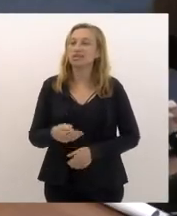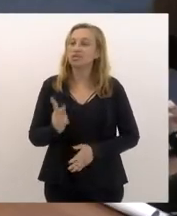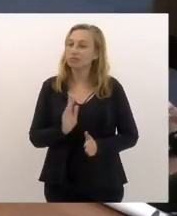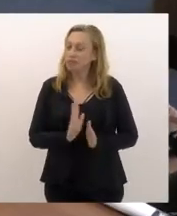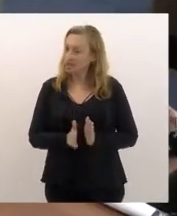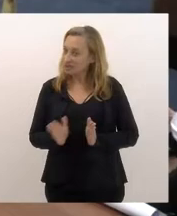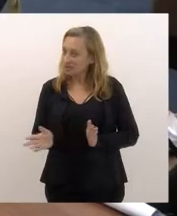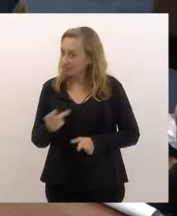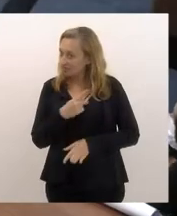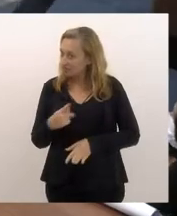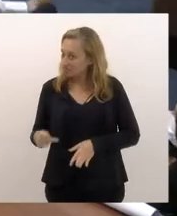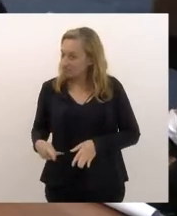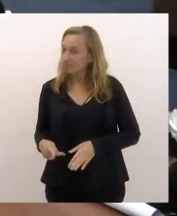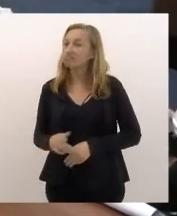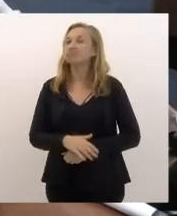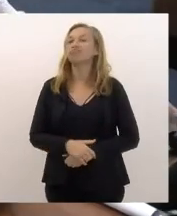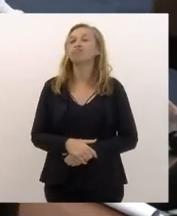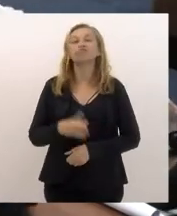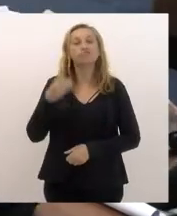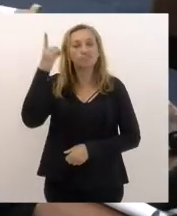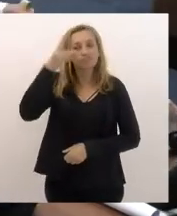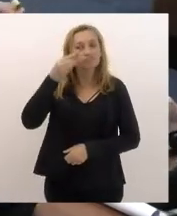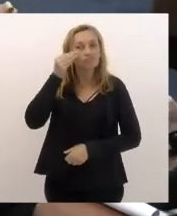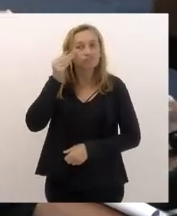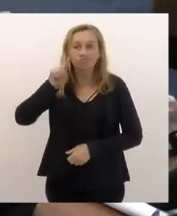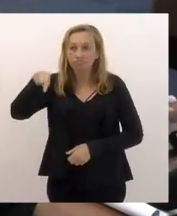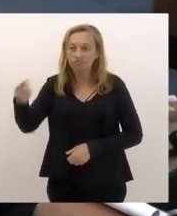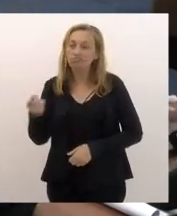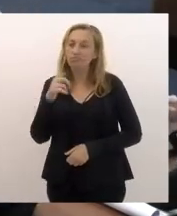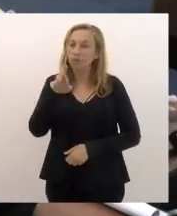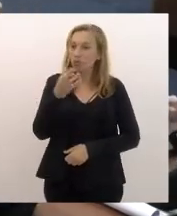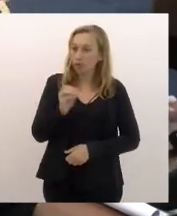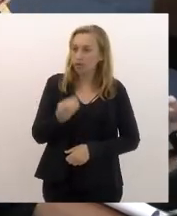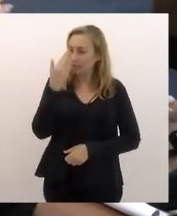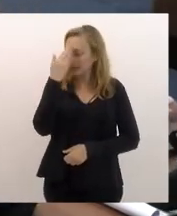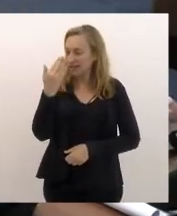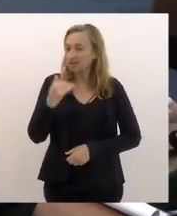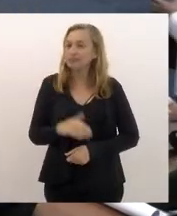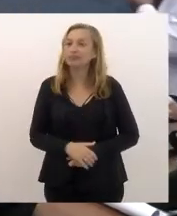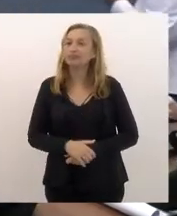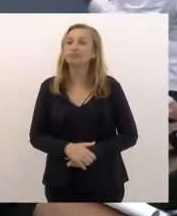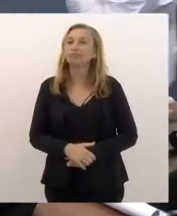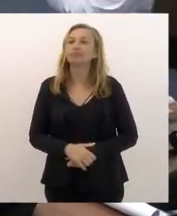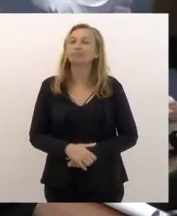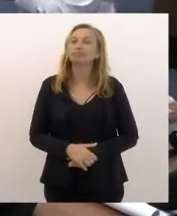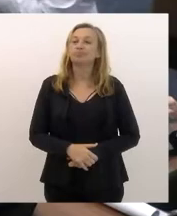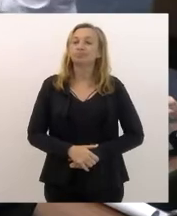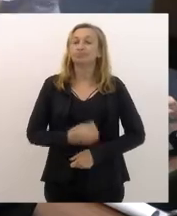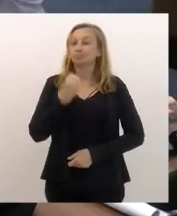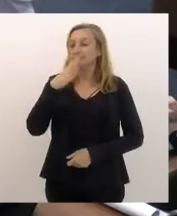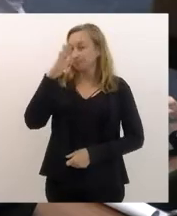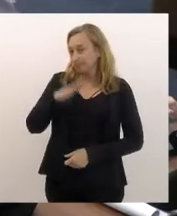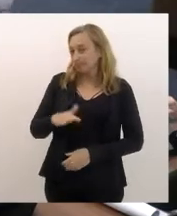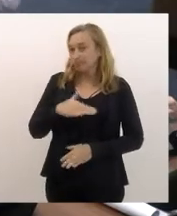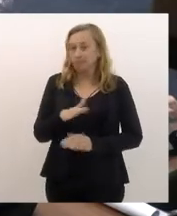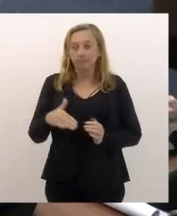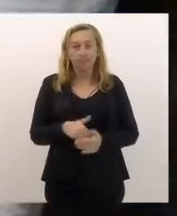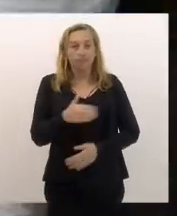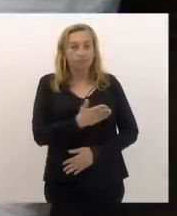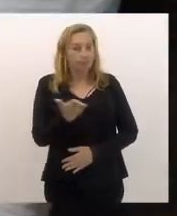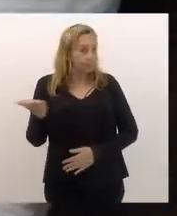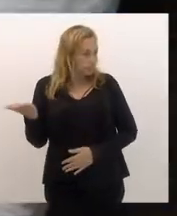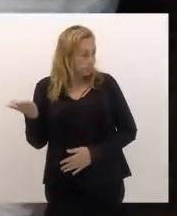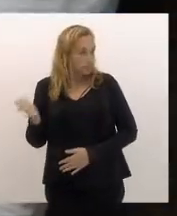Presidente, pela ordem. Deputada Mônica, em seguida, deputado Eurico Júnior. Obrigada. Bom, boa tarde a todos e